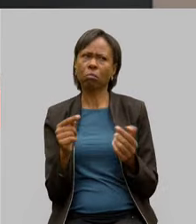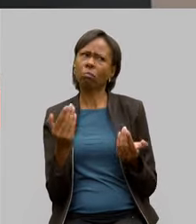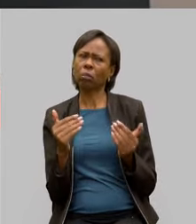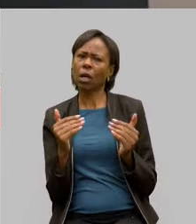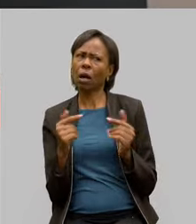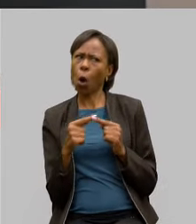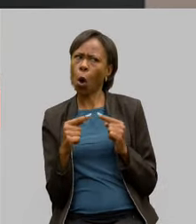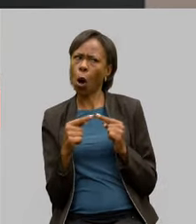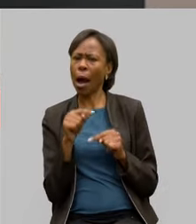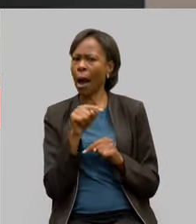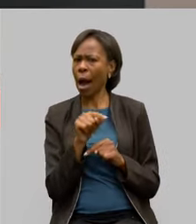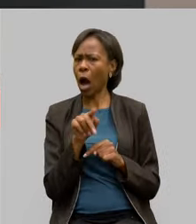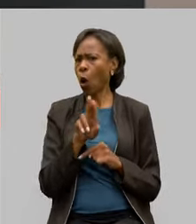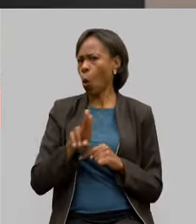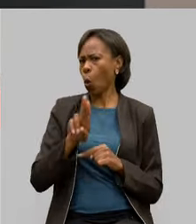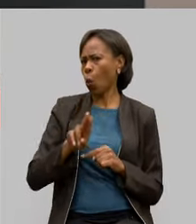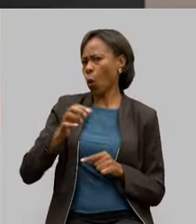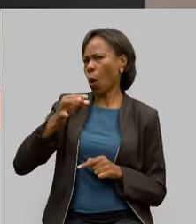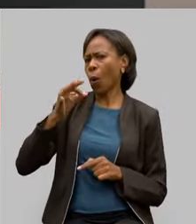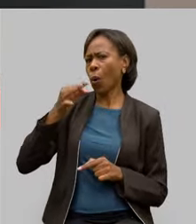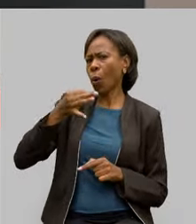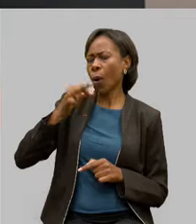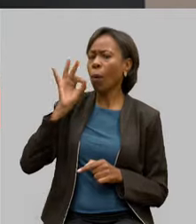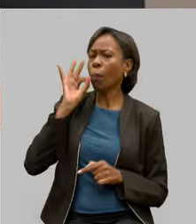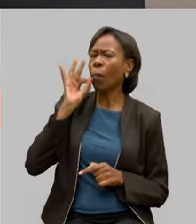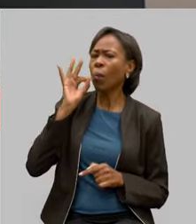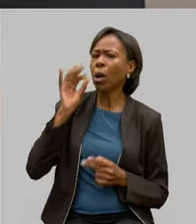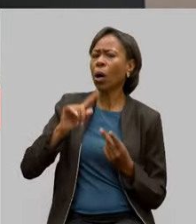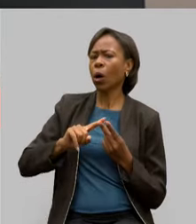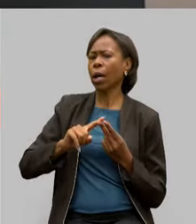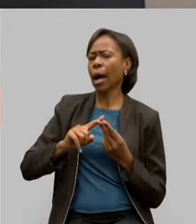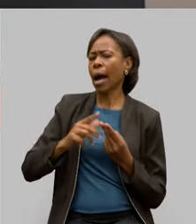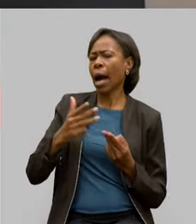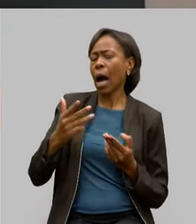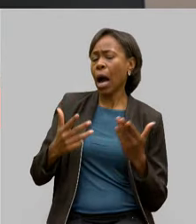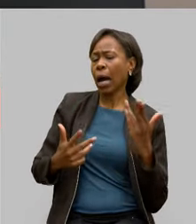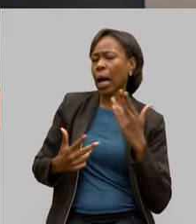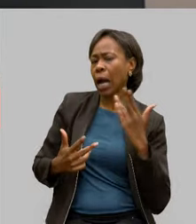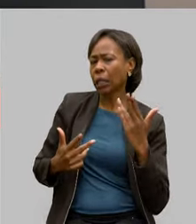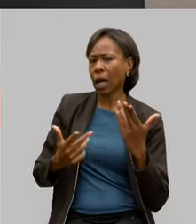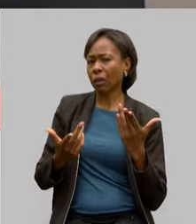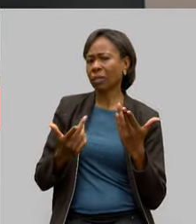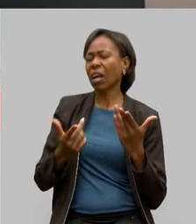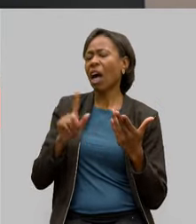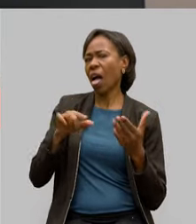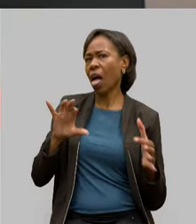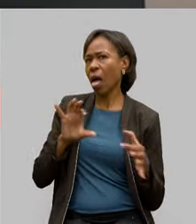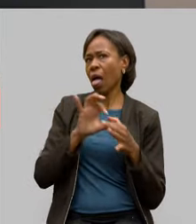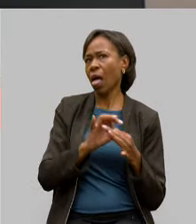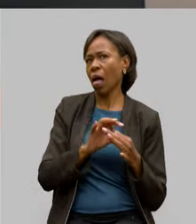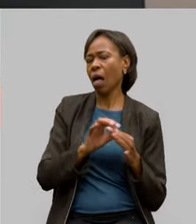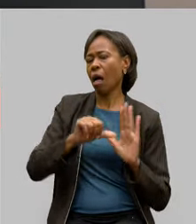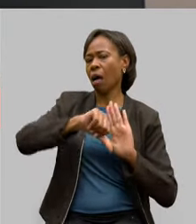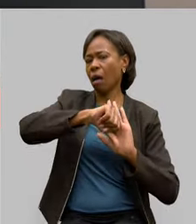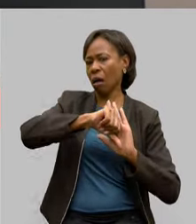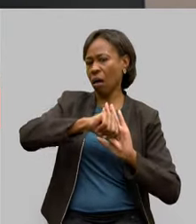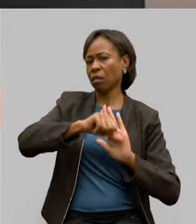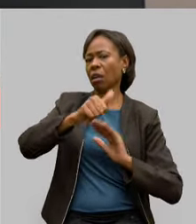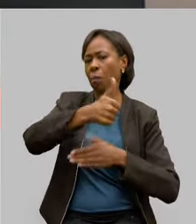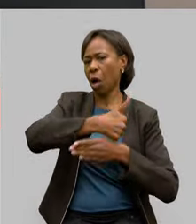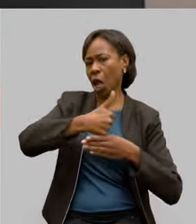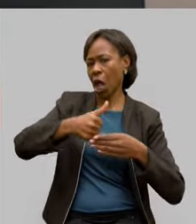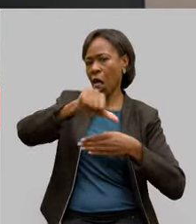canhamo barra cannabis que é a mesma planta a marginalidade e a degeneração moral isso ainda vigora